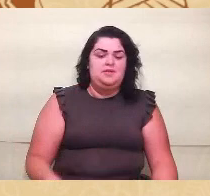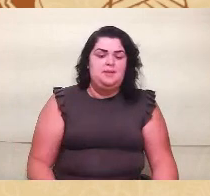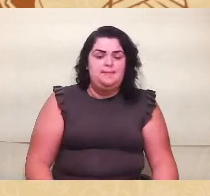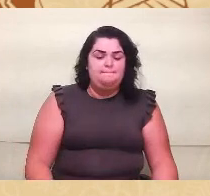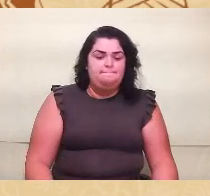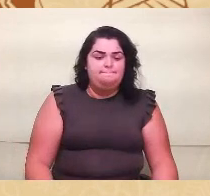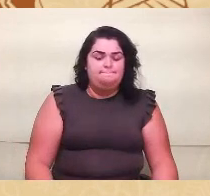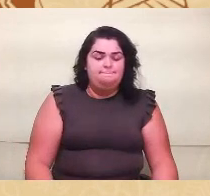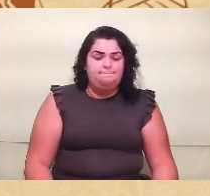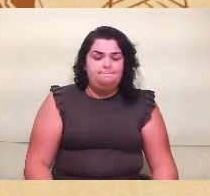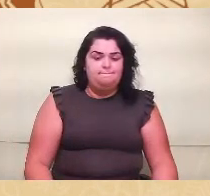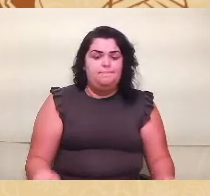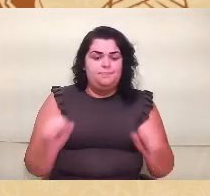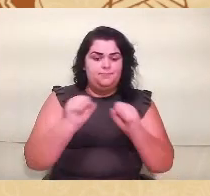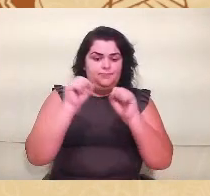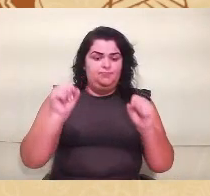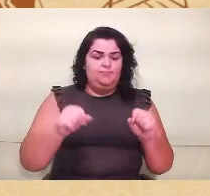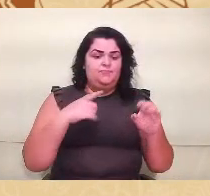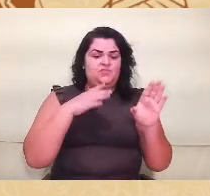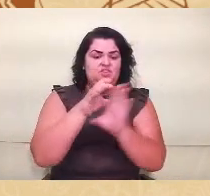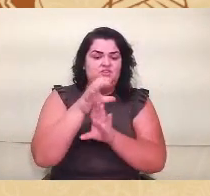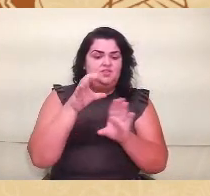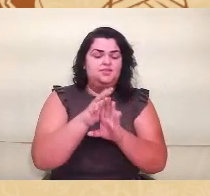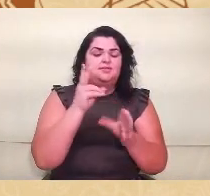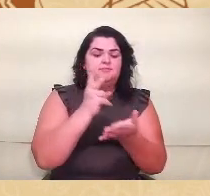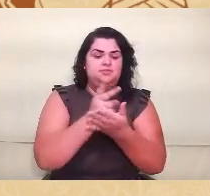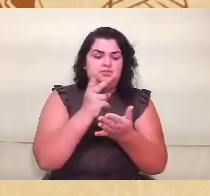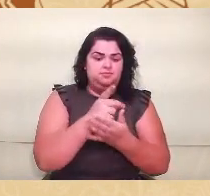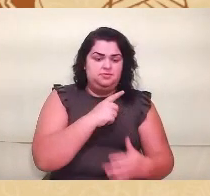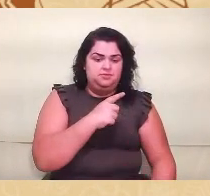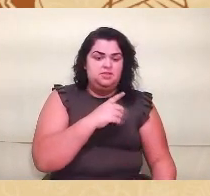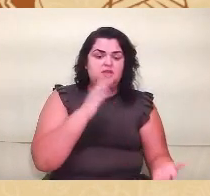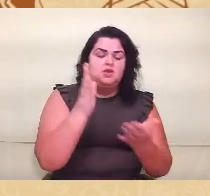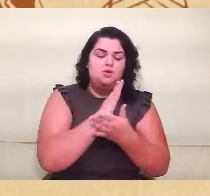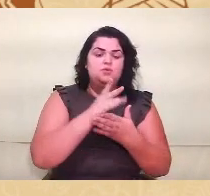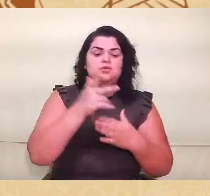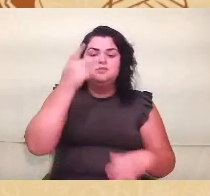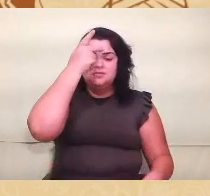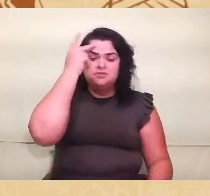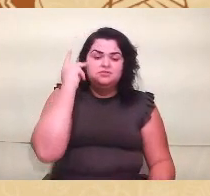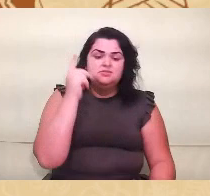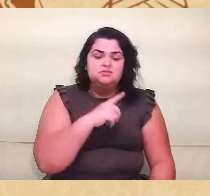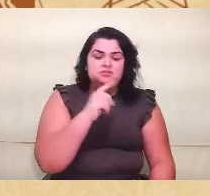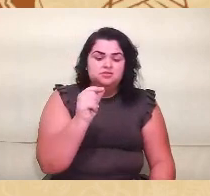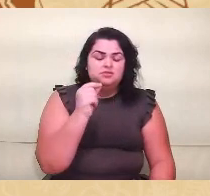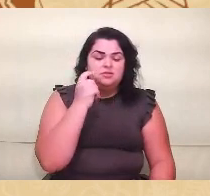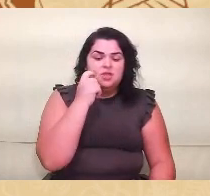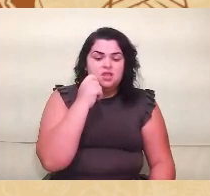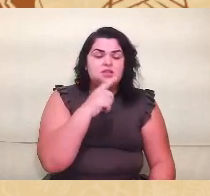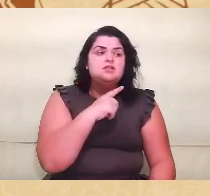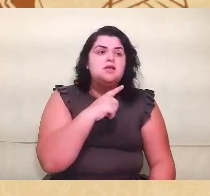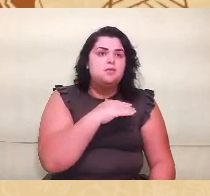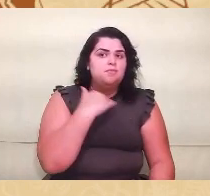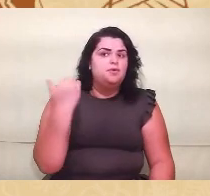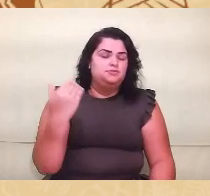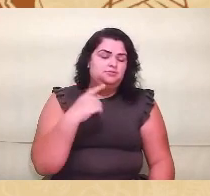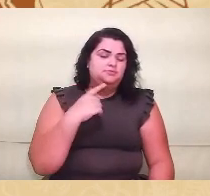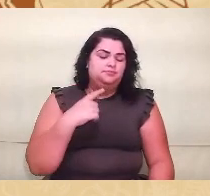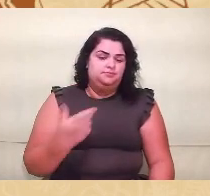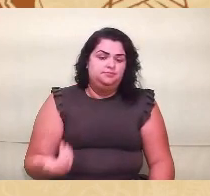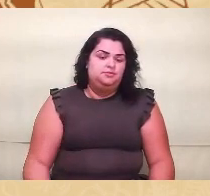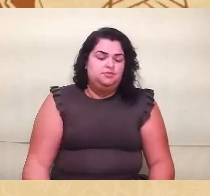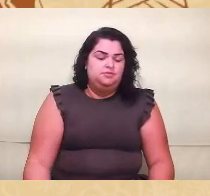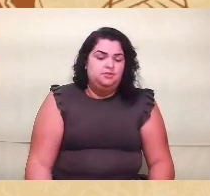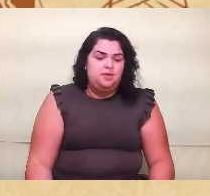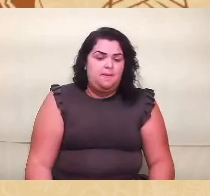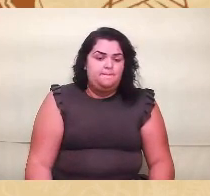sistema de aconselhamento, de aconselhamento. Tem alguns povos que fazem a morte, né? Tem até um caso, que não vou